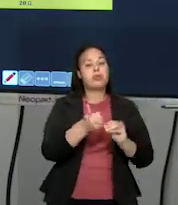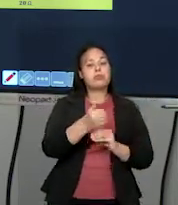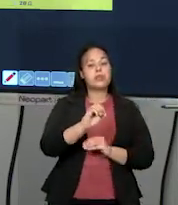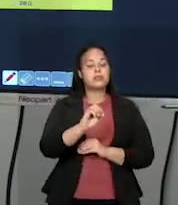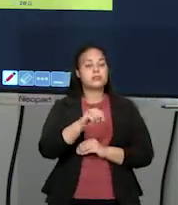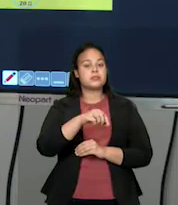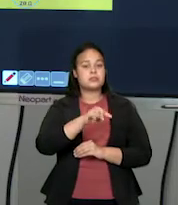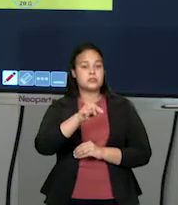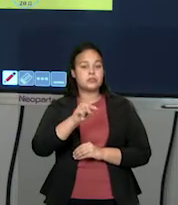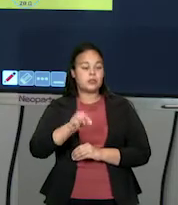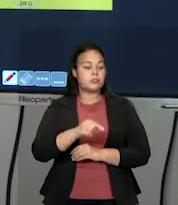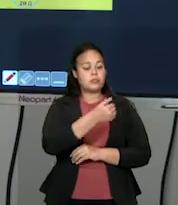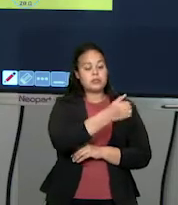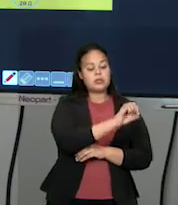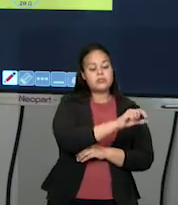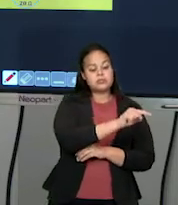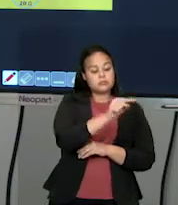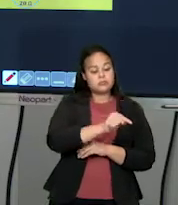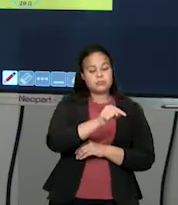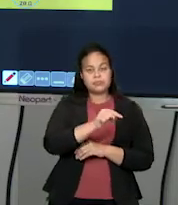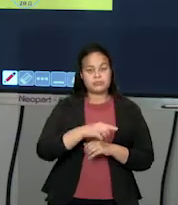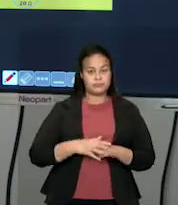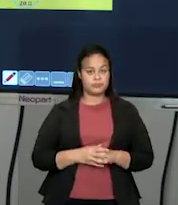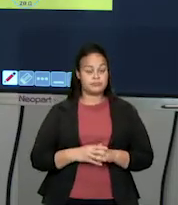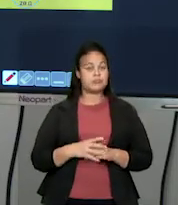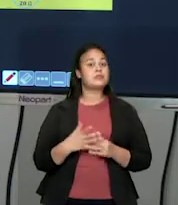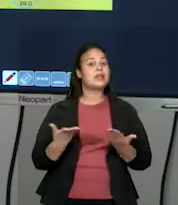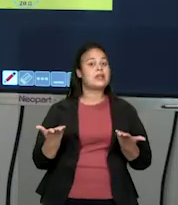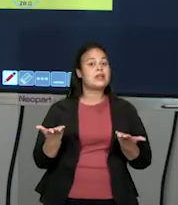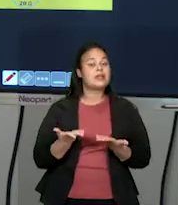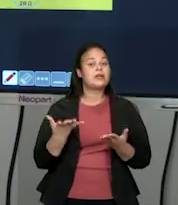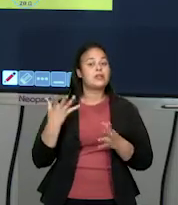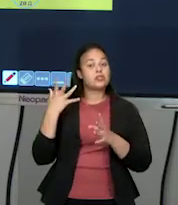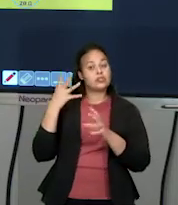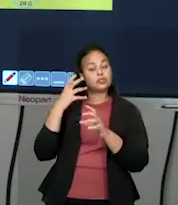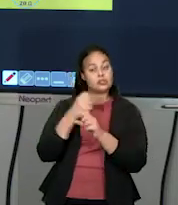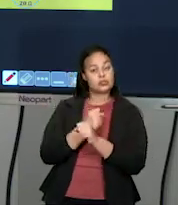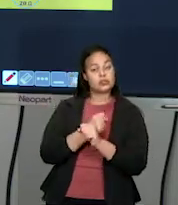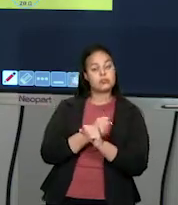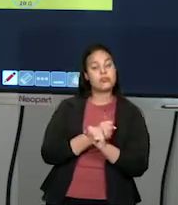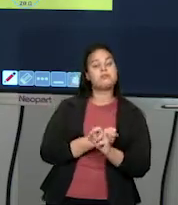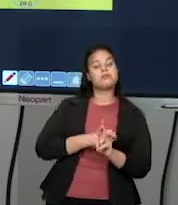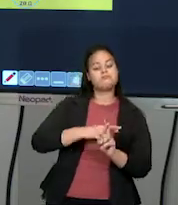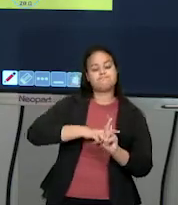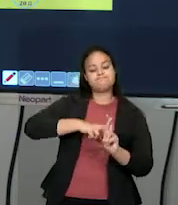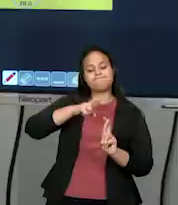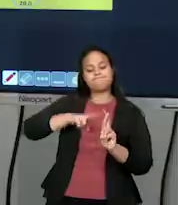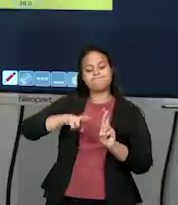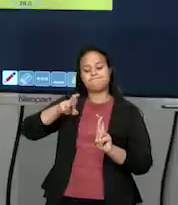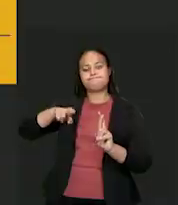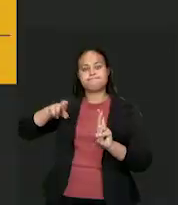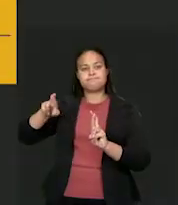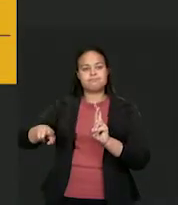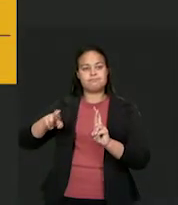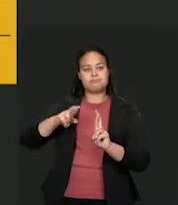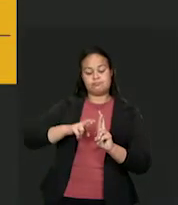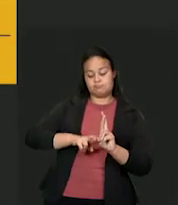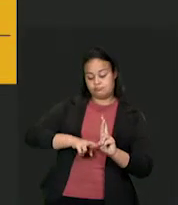ohms. Agora, nós vamos calcular a resistência equivalente do outro ramo que está em paralelo.